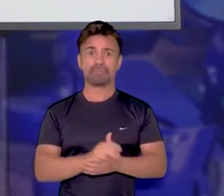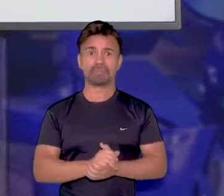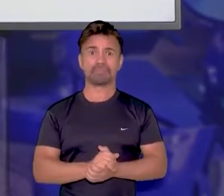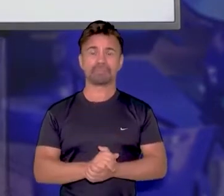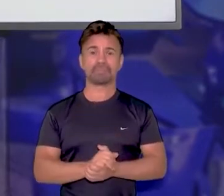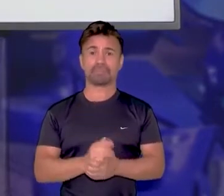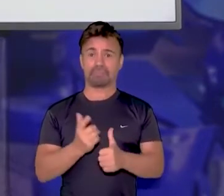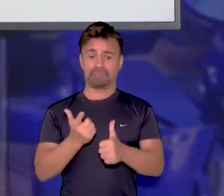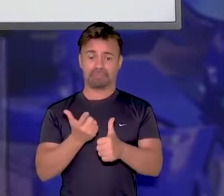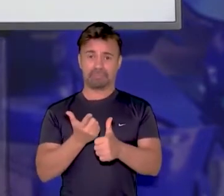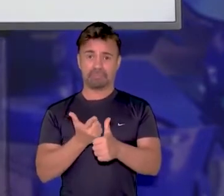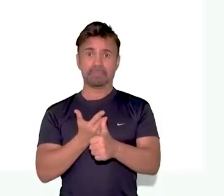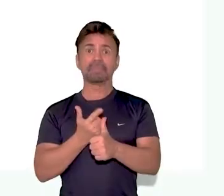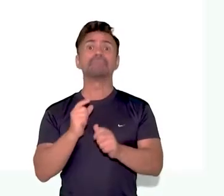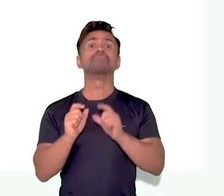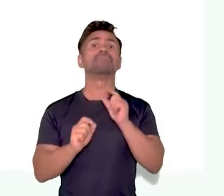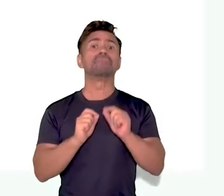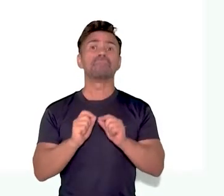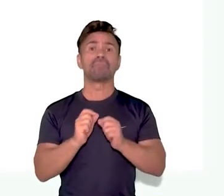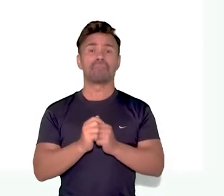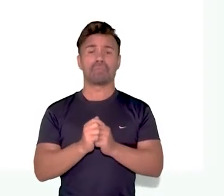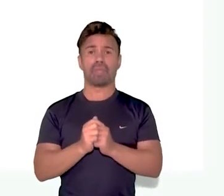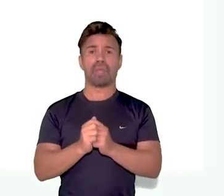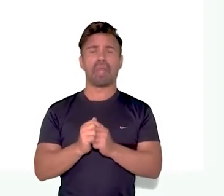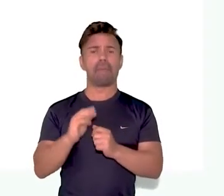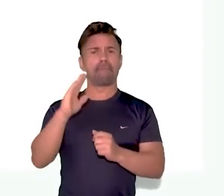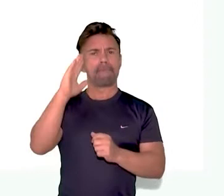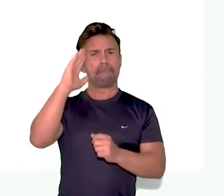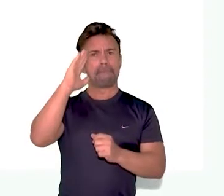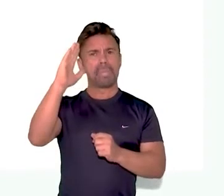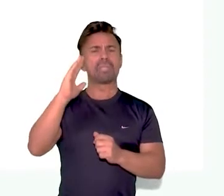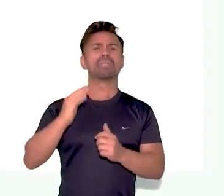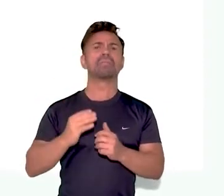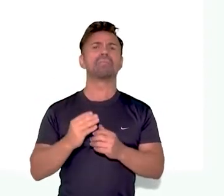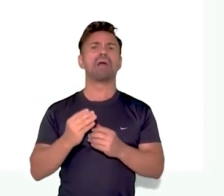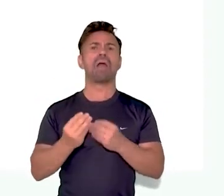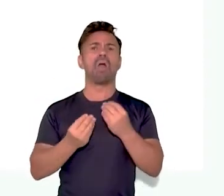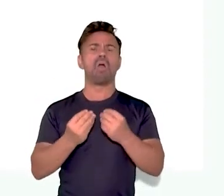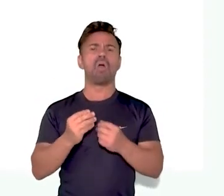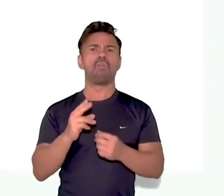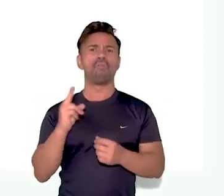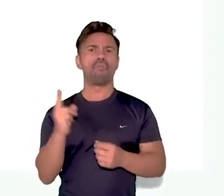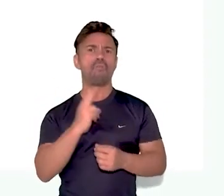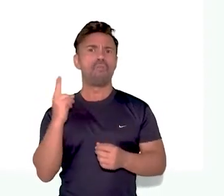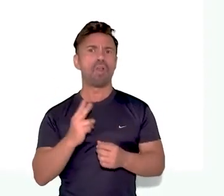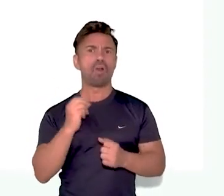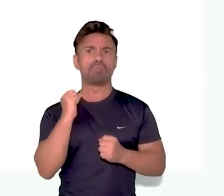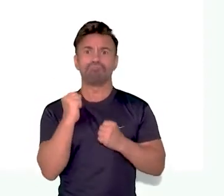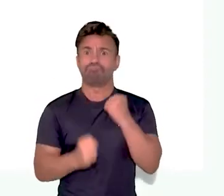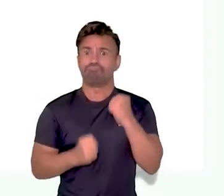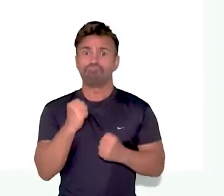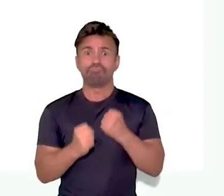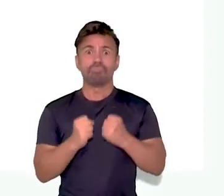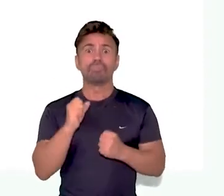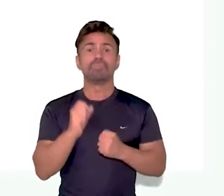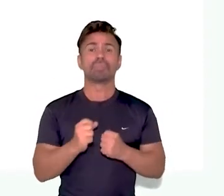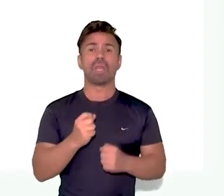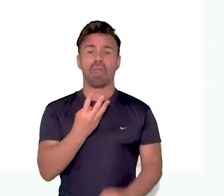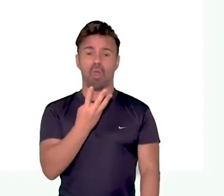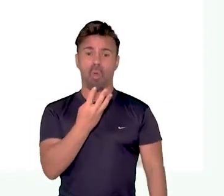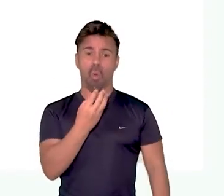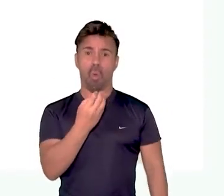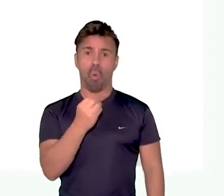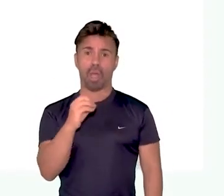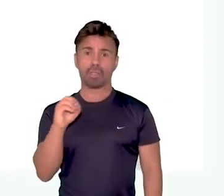a primeira questão diz que uma das principais provas de velocidade no atletismo é a prova dos